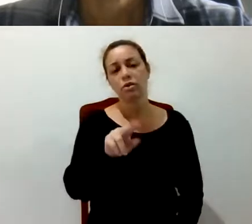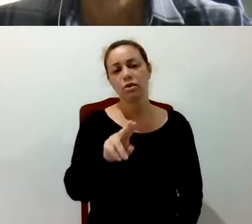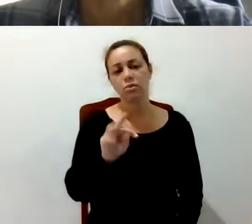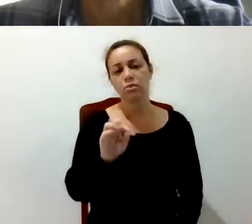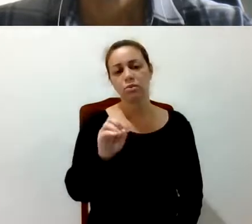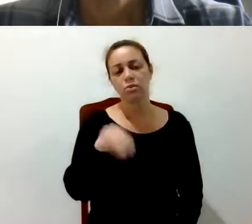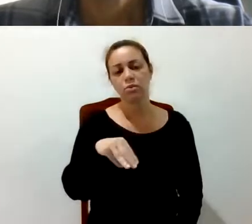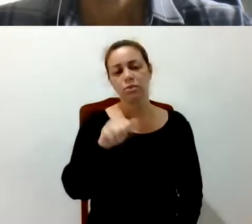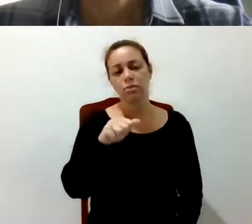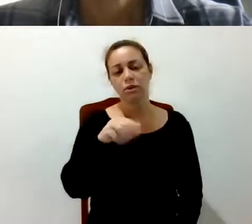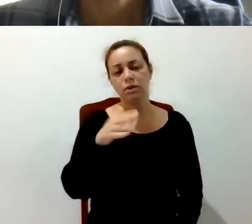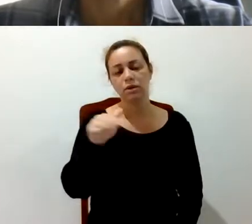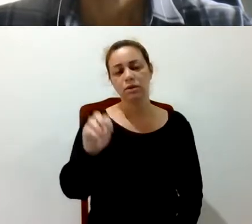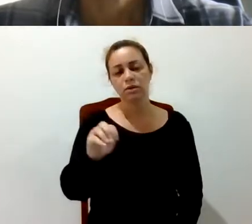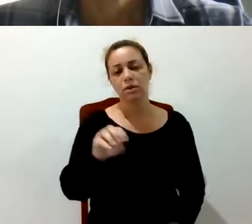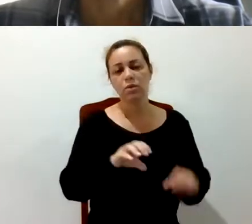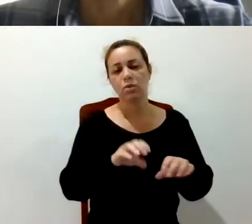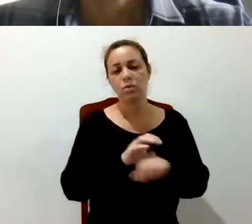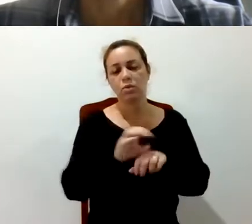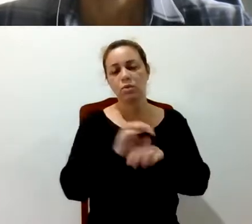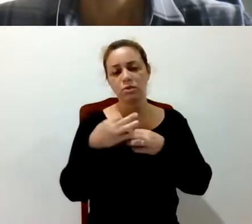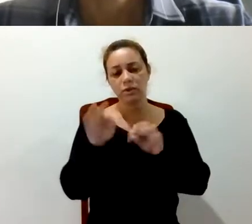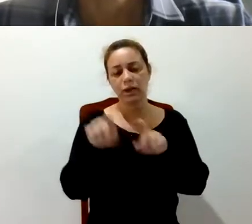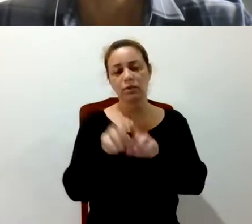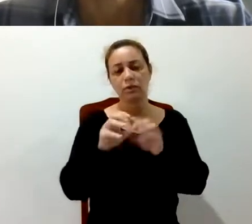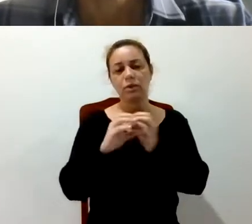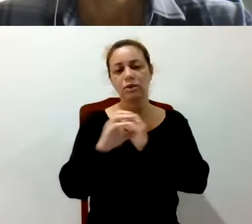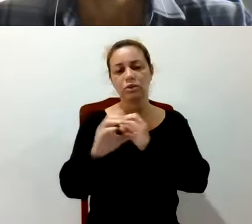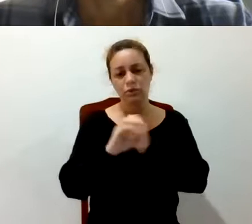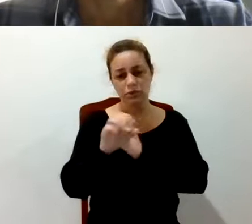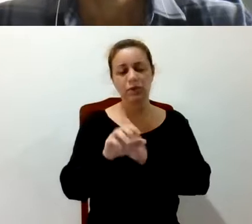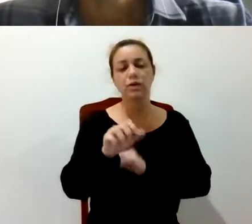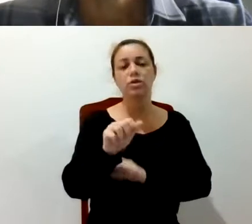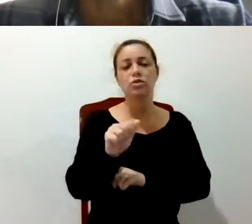técnico e de engenharia, né? Engenharia de controle e automação.